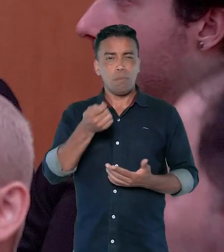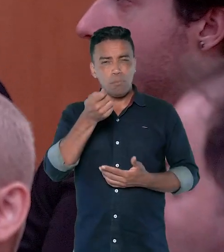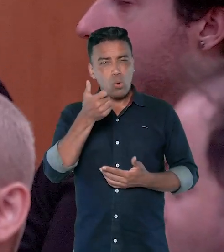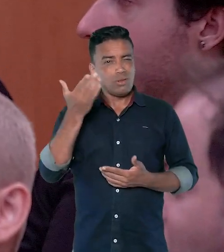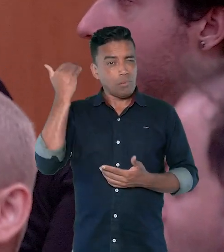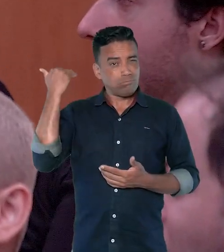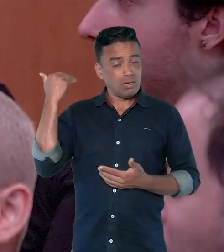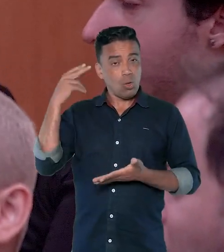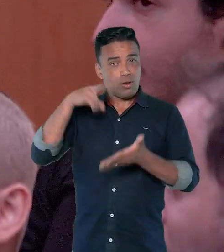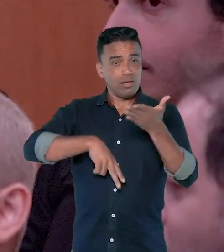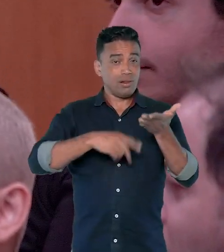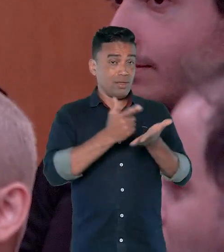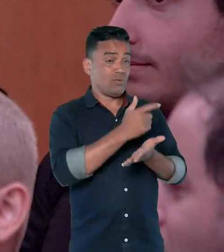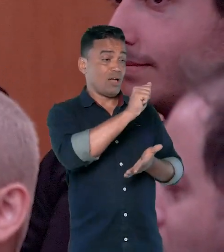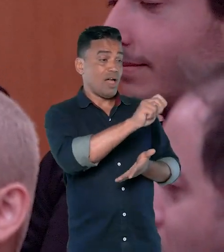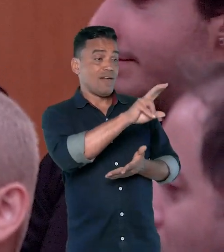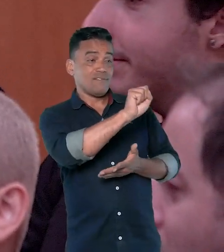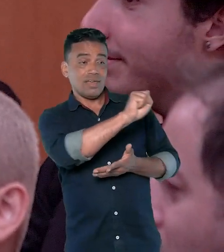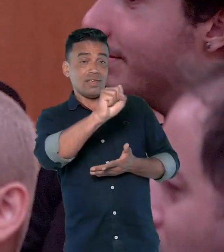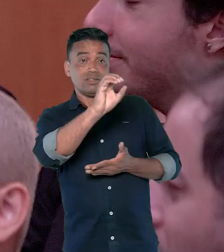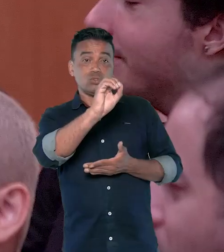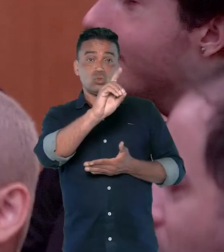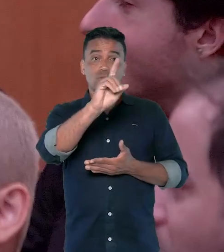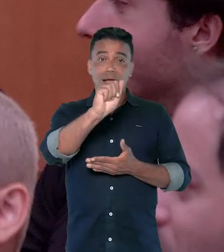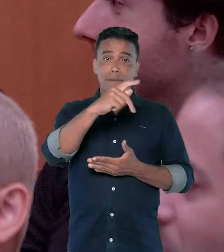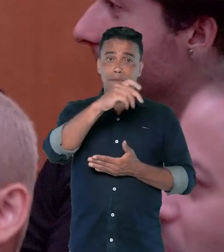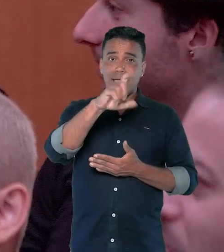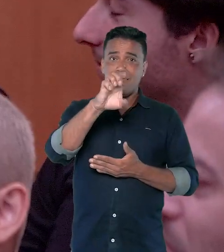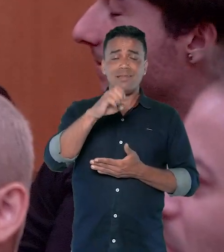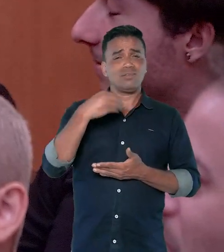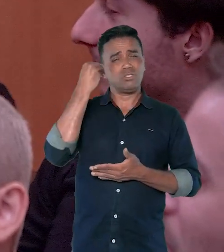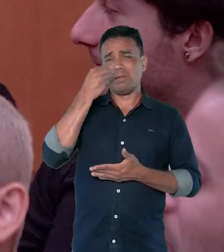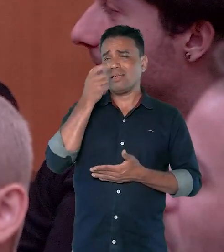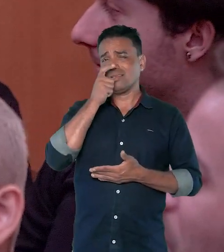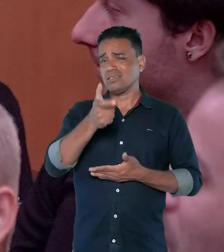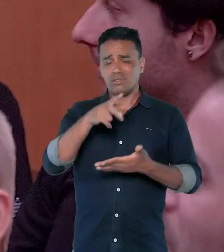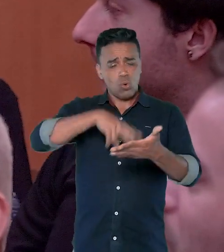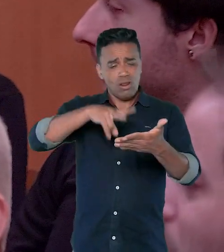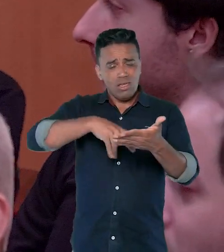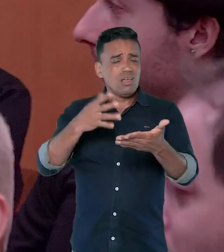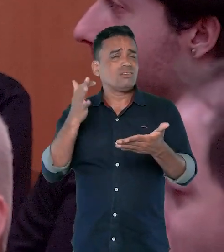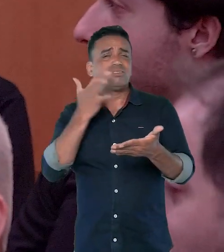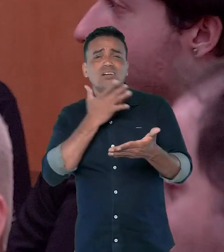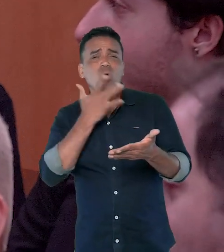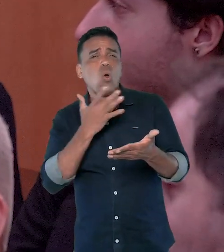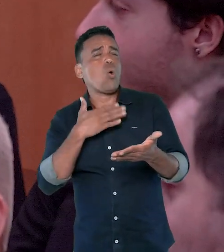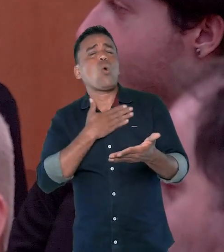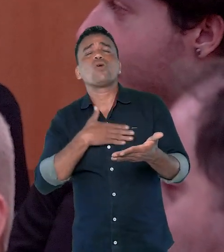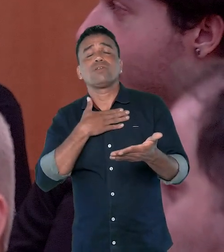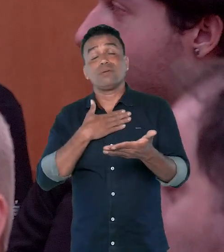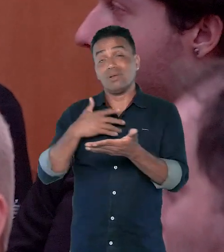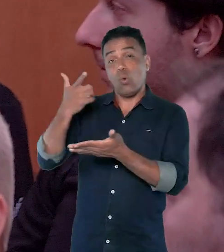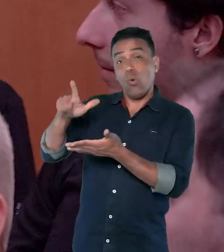de ler O Avesso da Pele, e foi uma experiência muito interessante, eu gostei muito. E ainda não tive também o prazer de